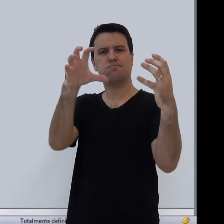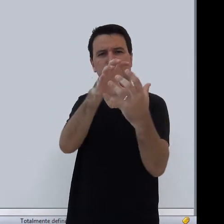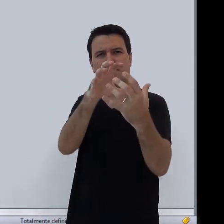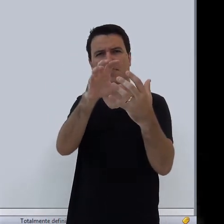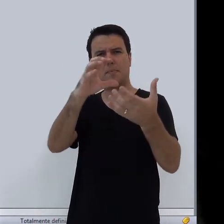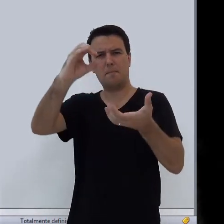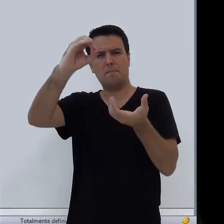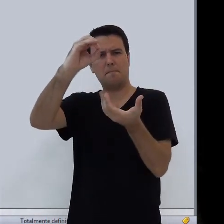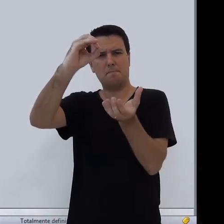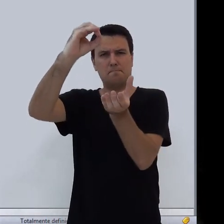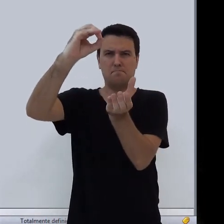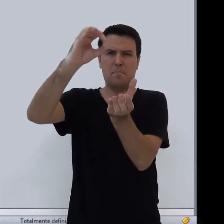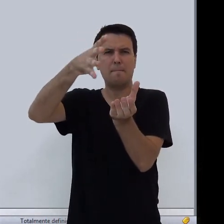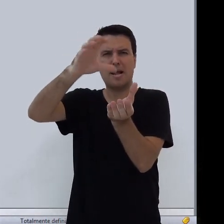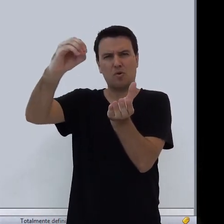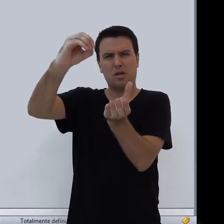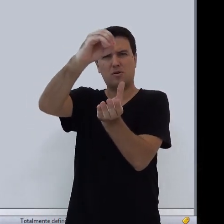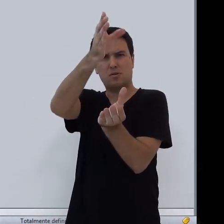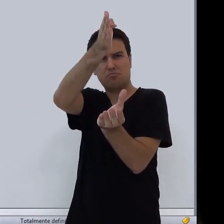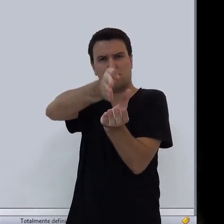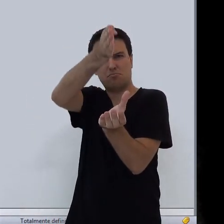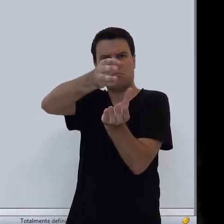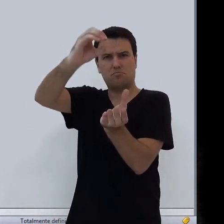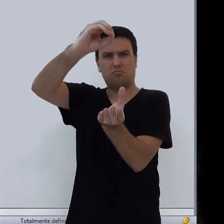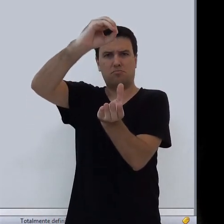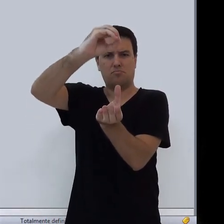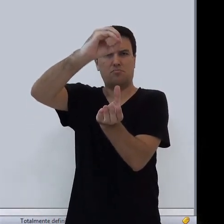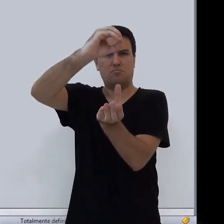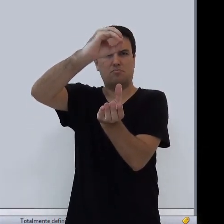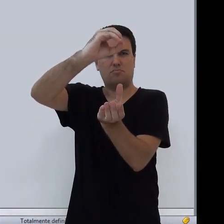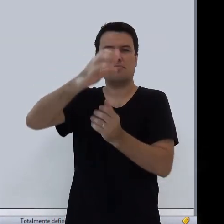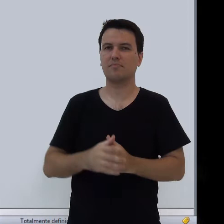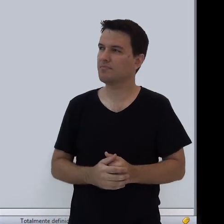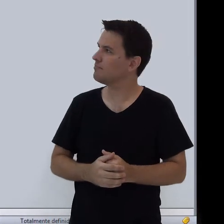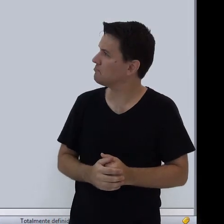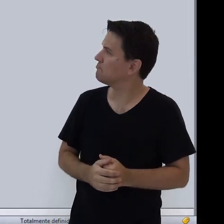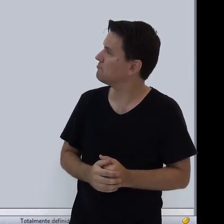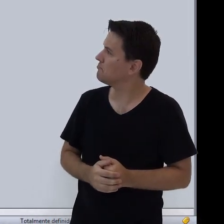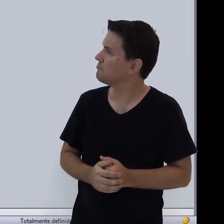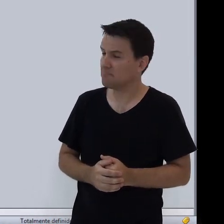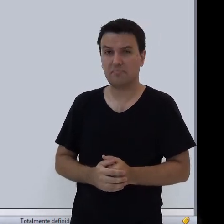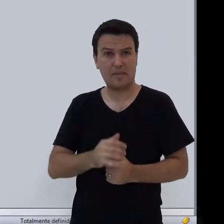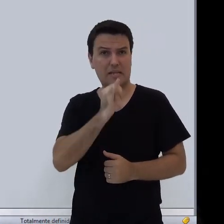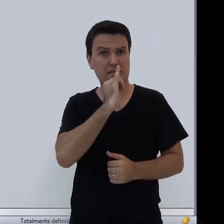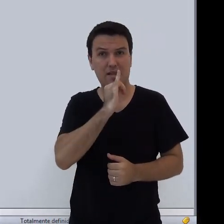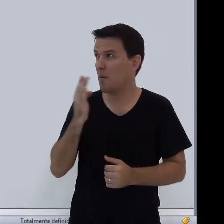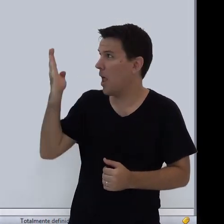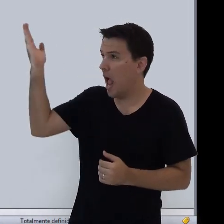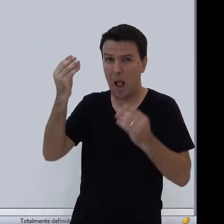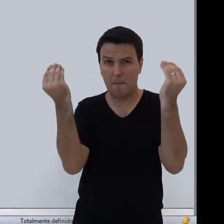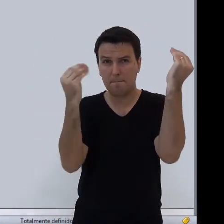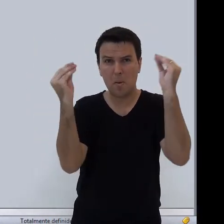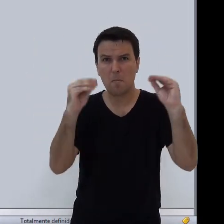peça para ele ficar mais ou menos no meio da rampa, assim, tá? certo? Então é isso, né? No caso